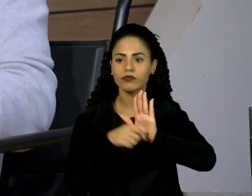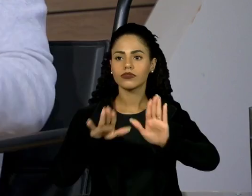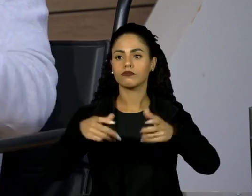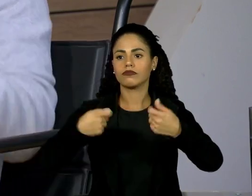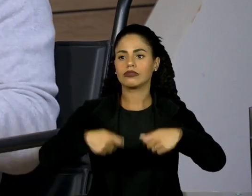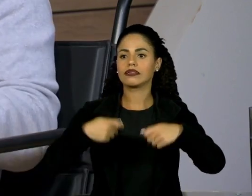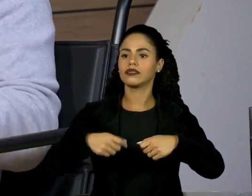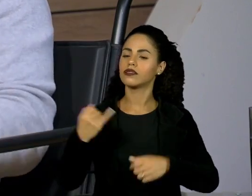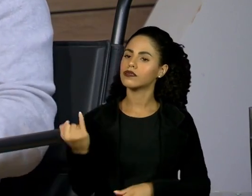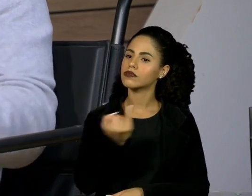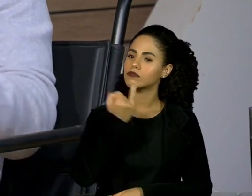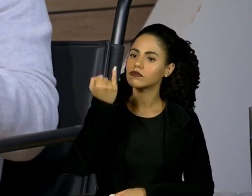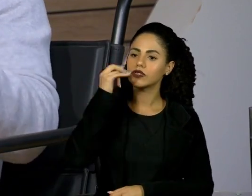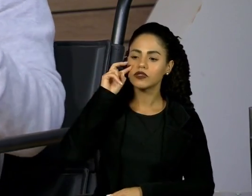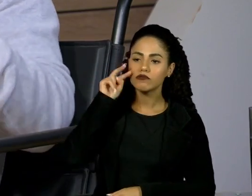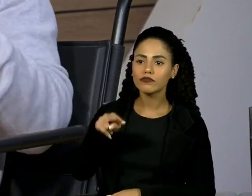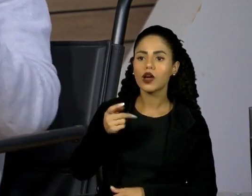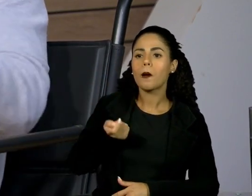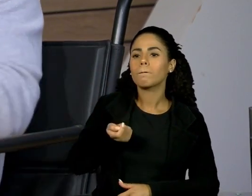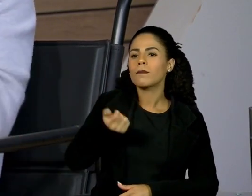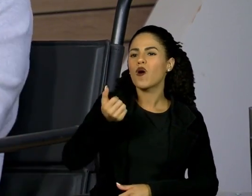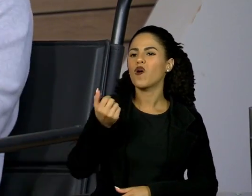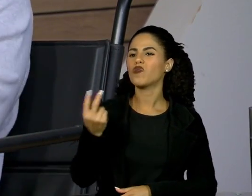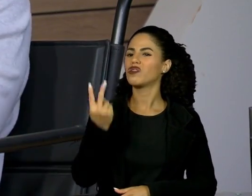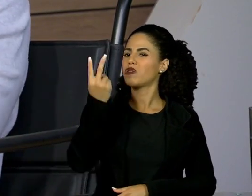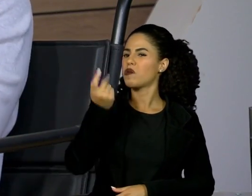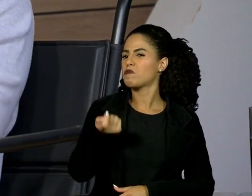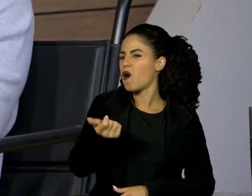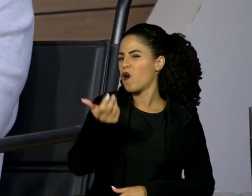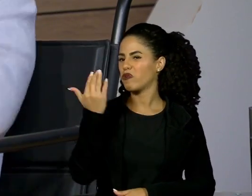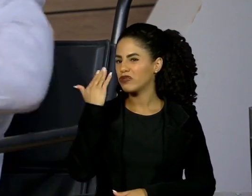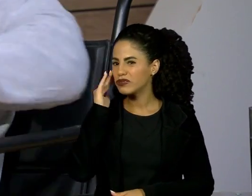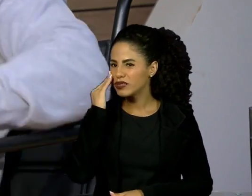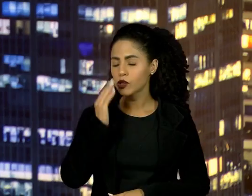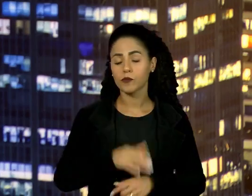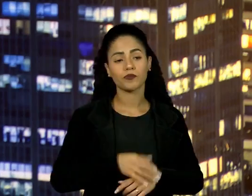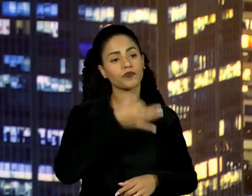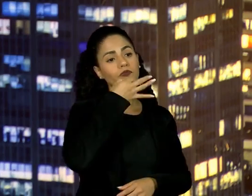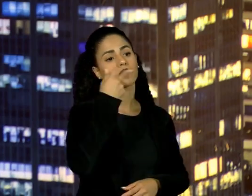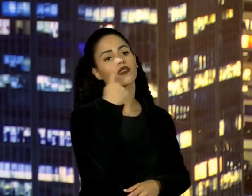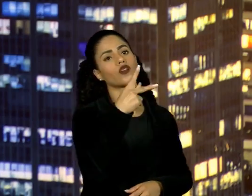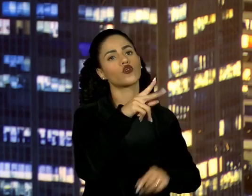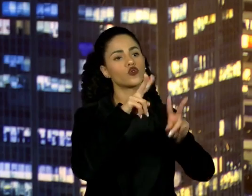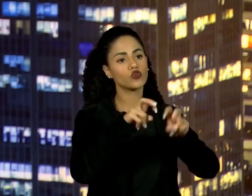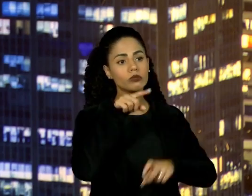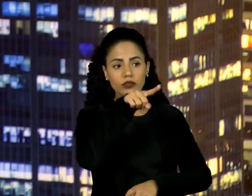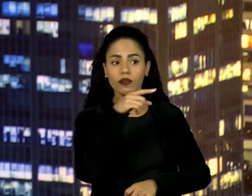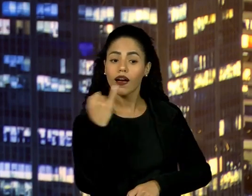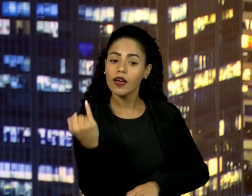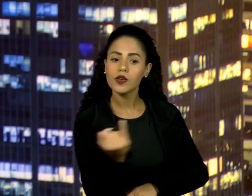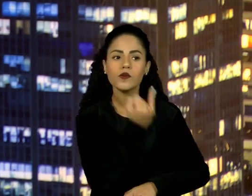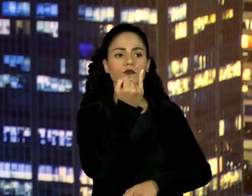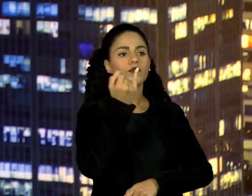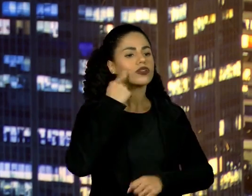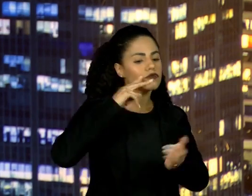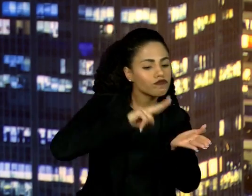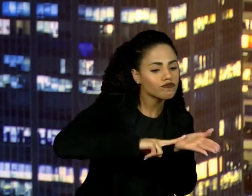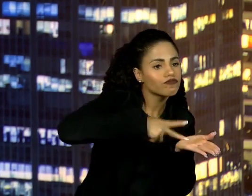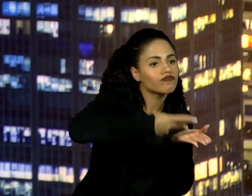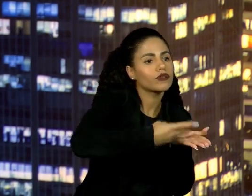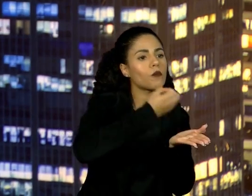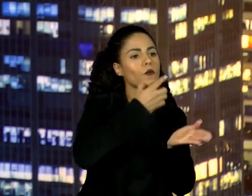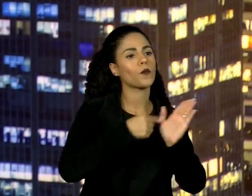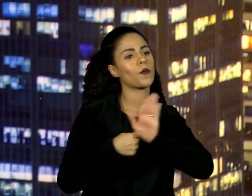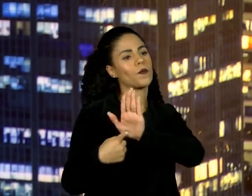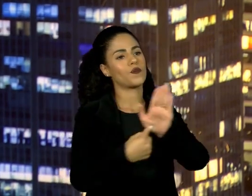é essencial e acho que pouco valorizado ainda, né? Como é que a senhora vê essa importância de uma boa tradução para apresentar as